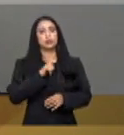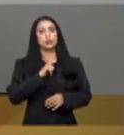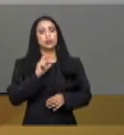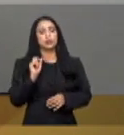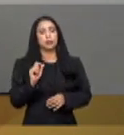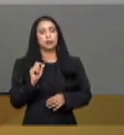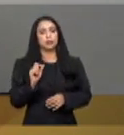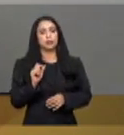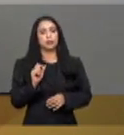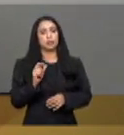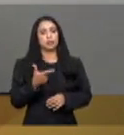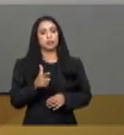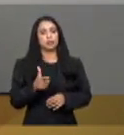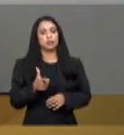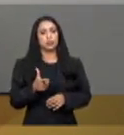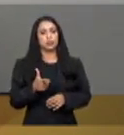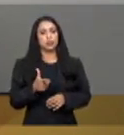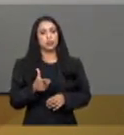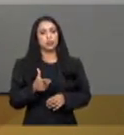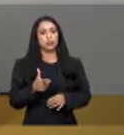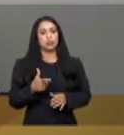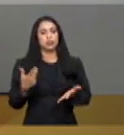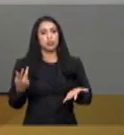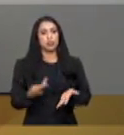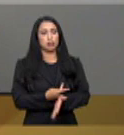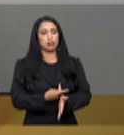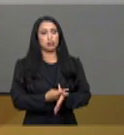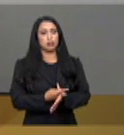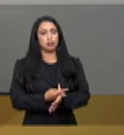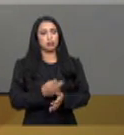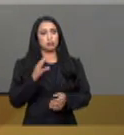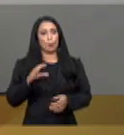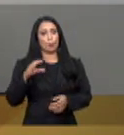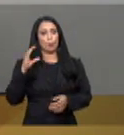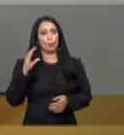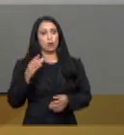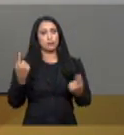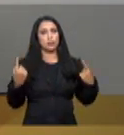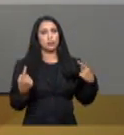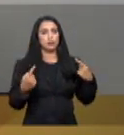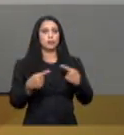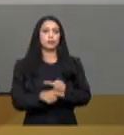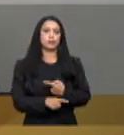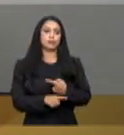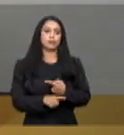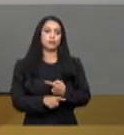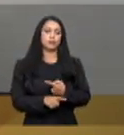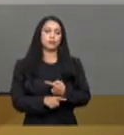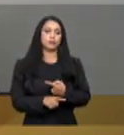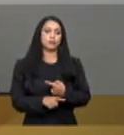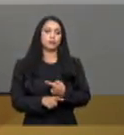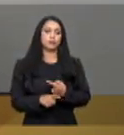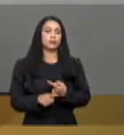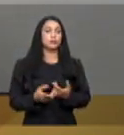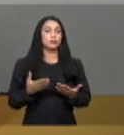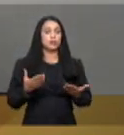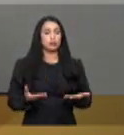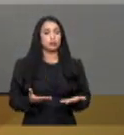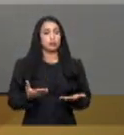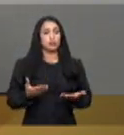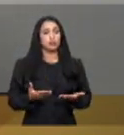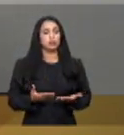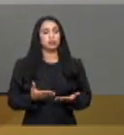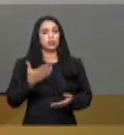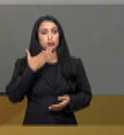que não há o que prover quanto à ocorrência alegada de omissão, contradição ou obscuridade. E quanto ao